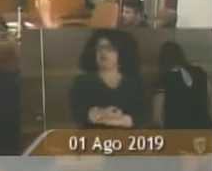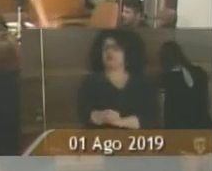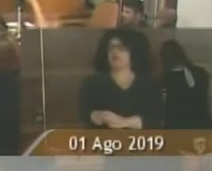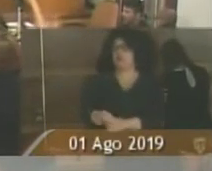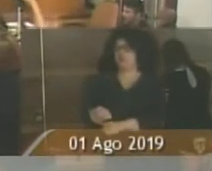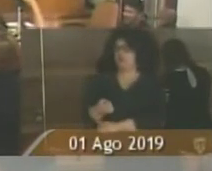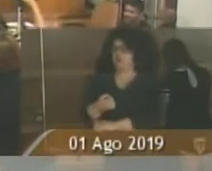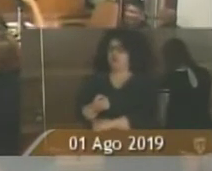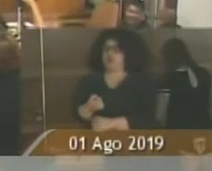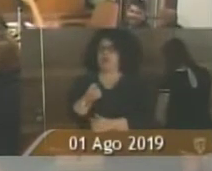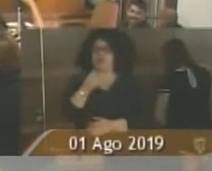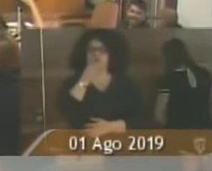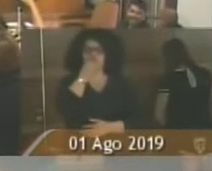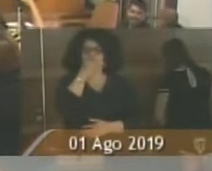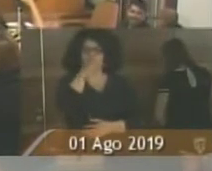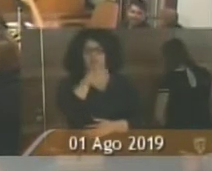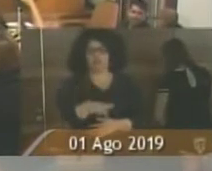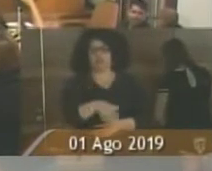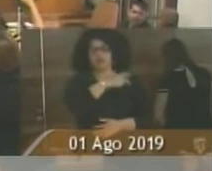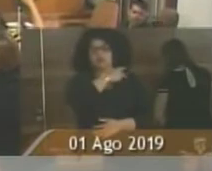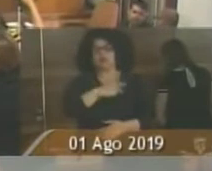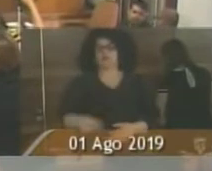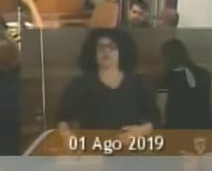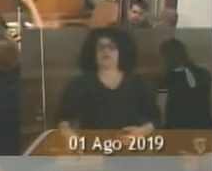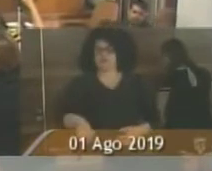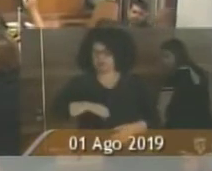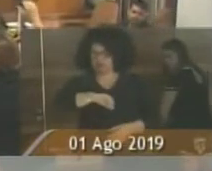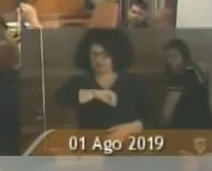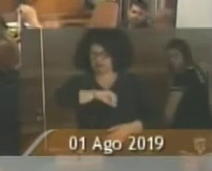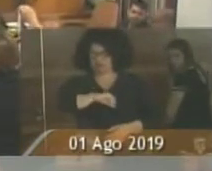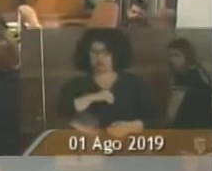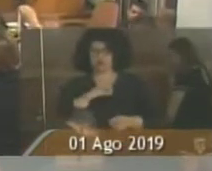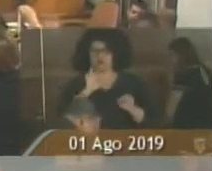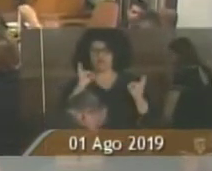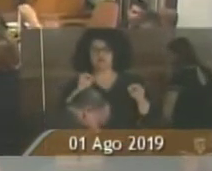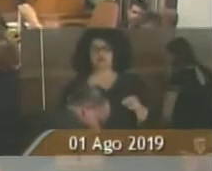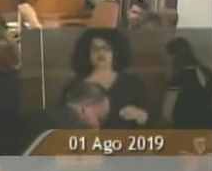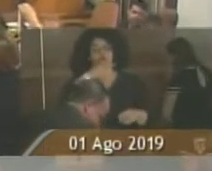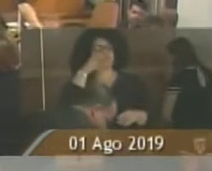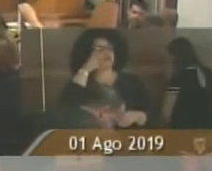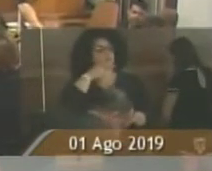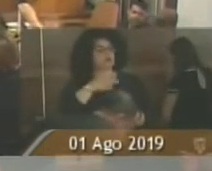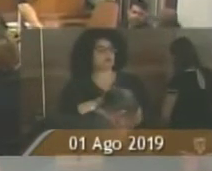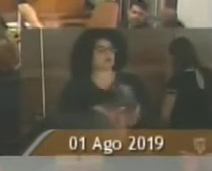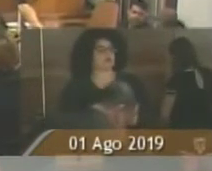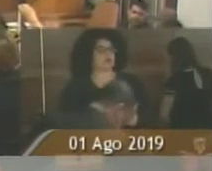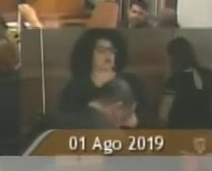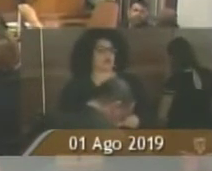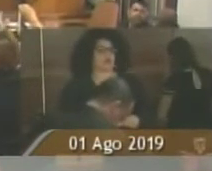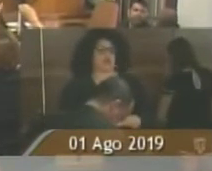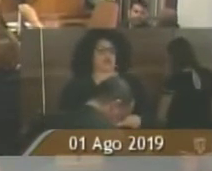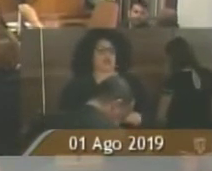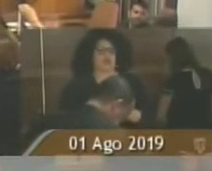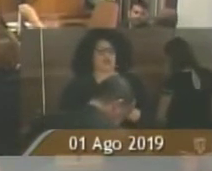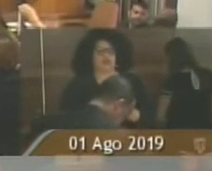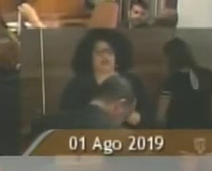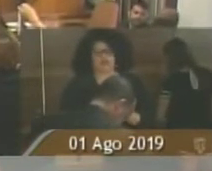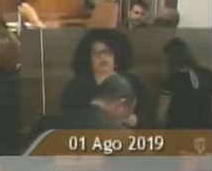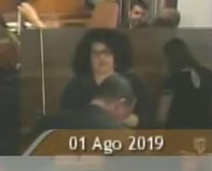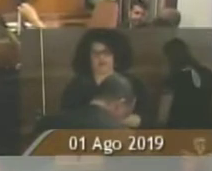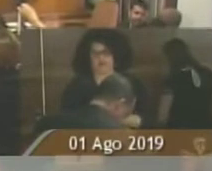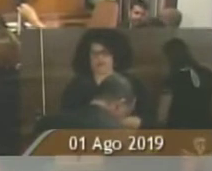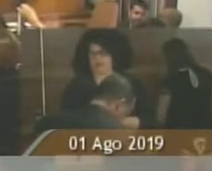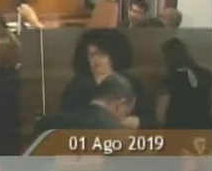Boa tarde, seu presidente, vereadoras, vereadores, plenário, aos que nos assistem em